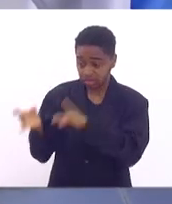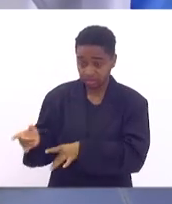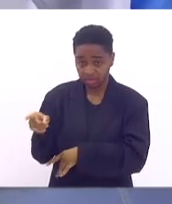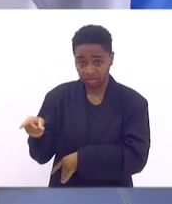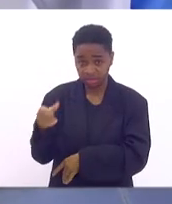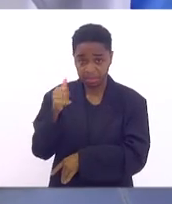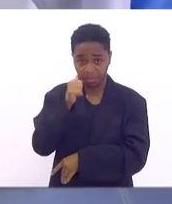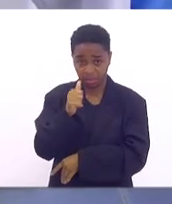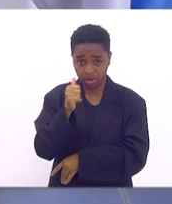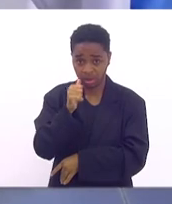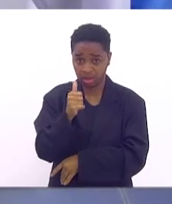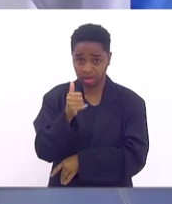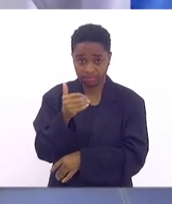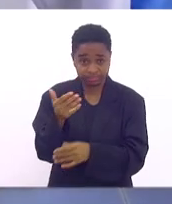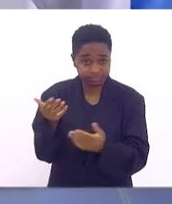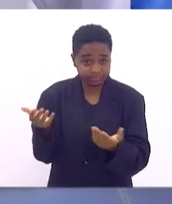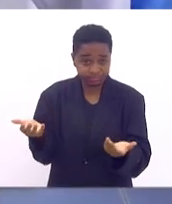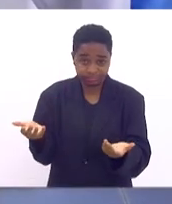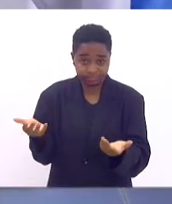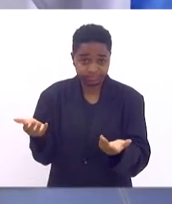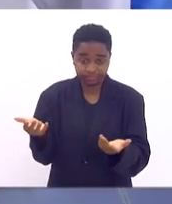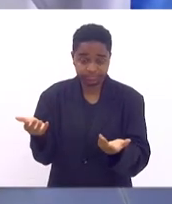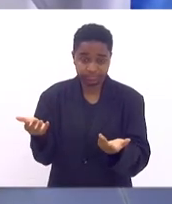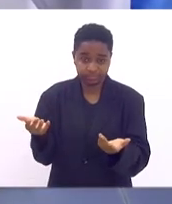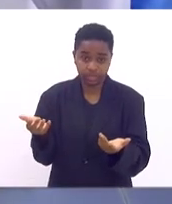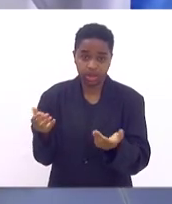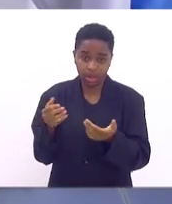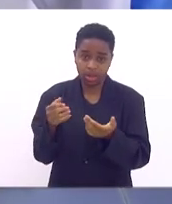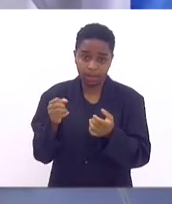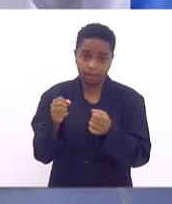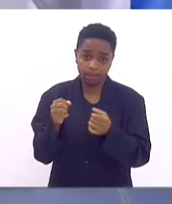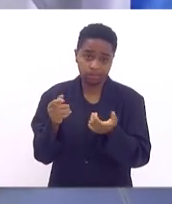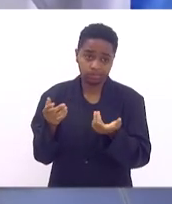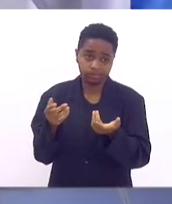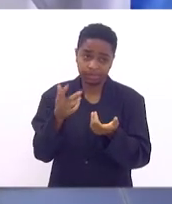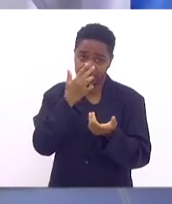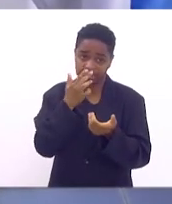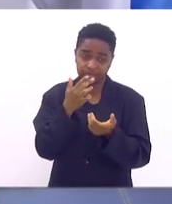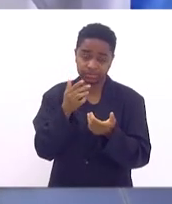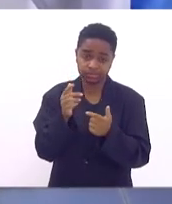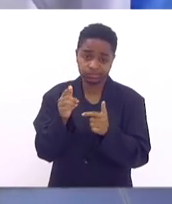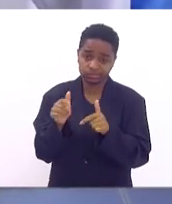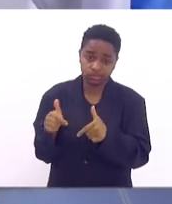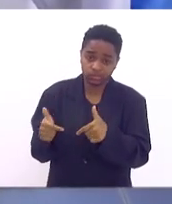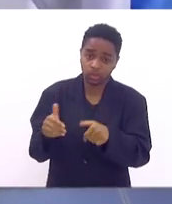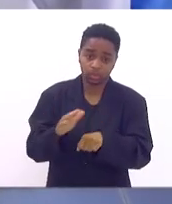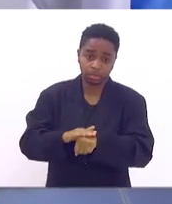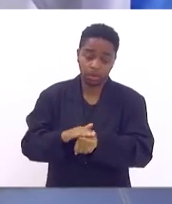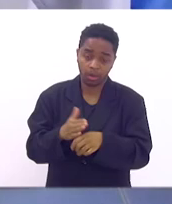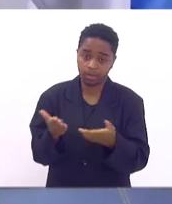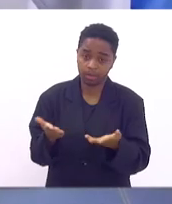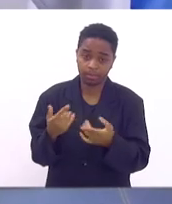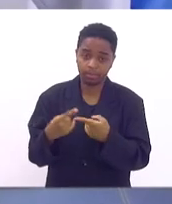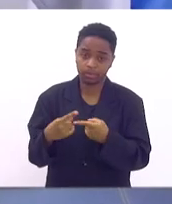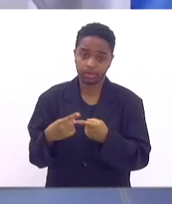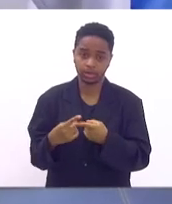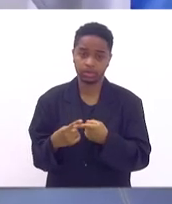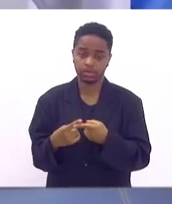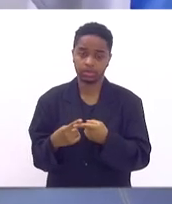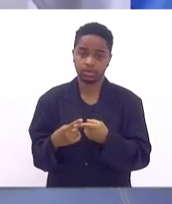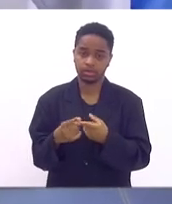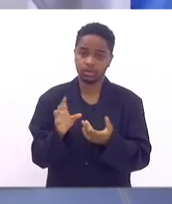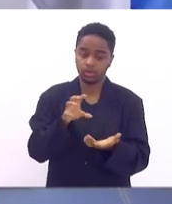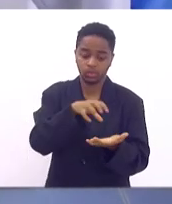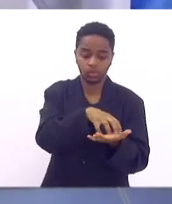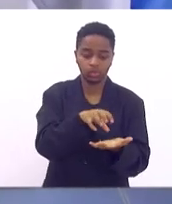o atendimento, ela está à mercê da sua própria sorte, porque ela é com esses núcleos